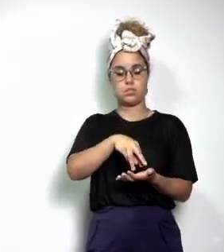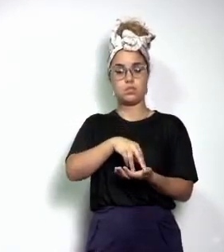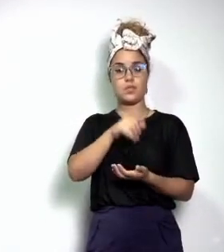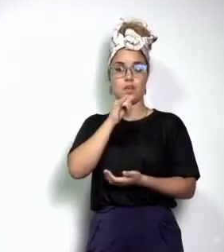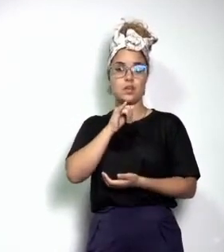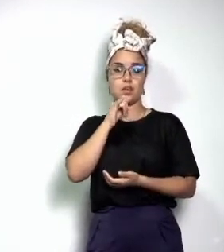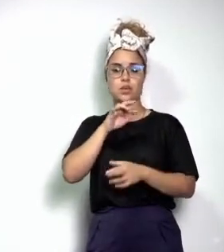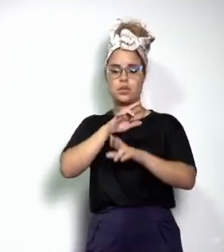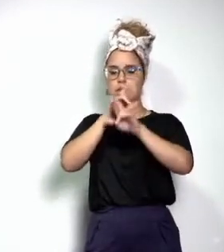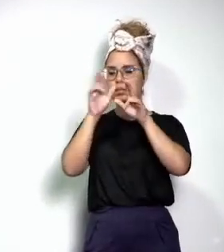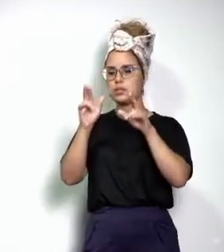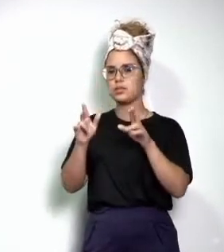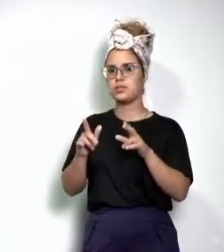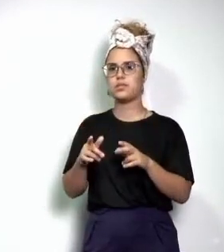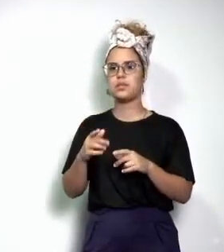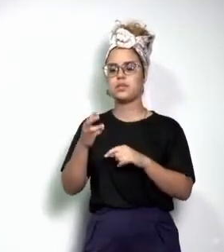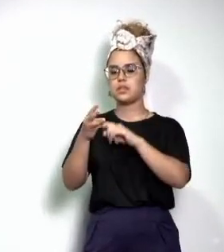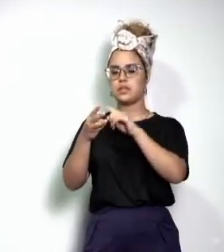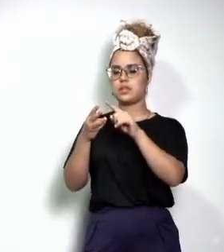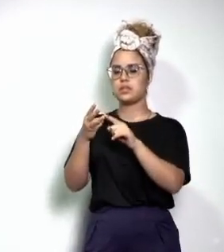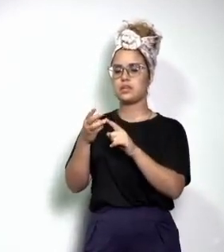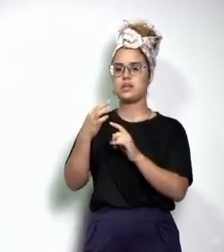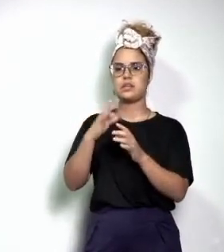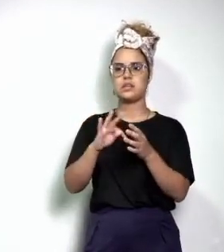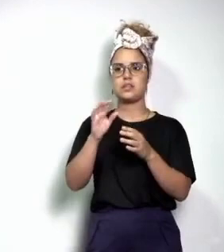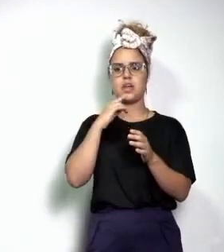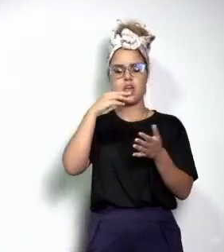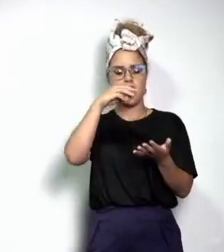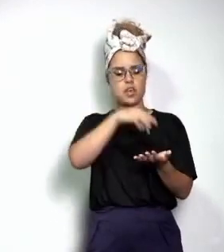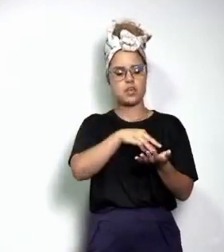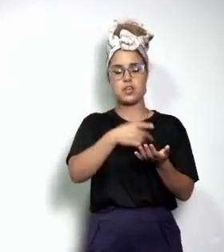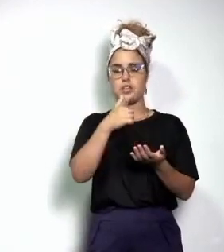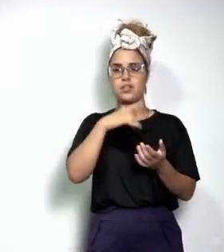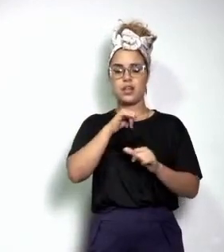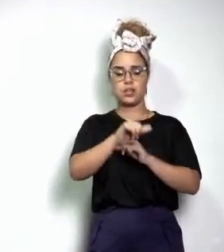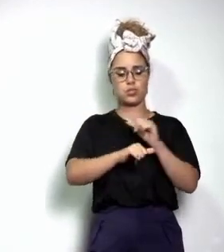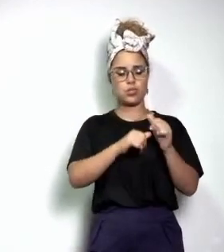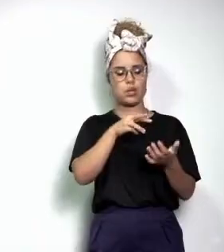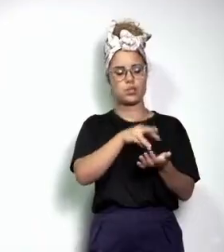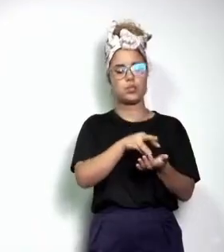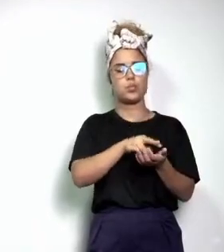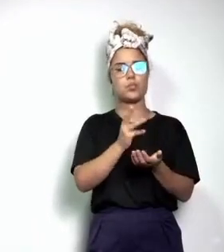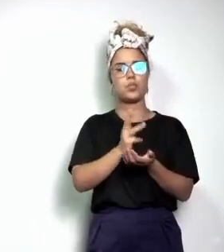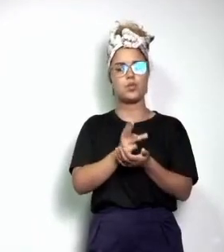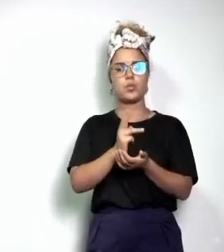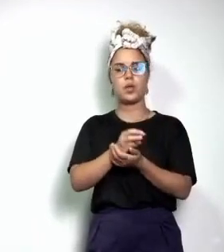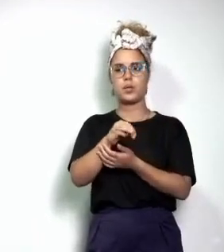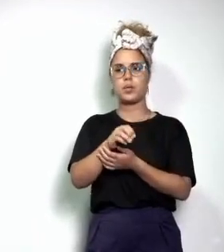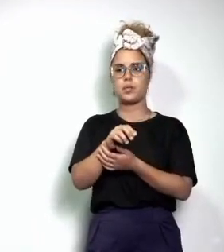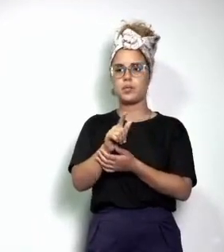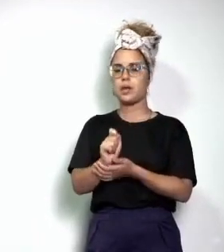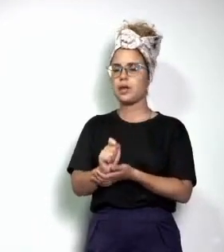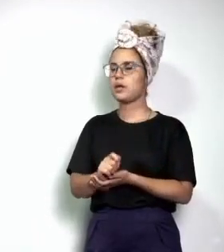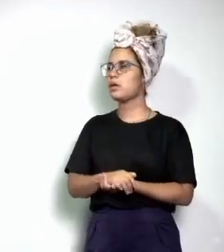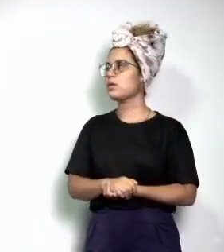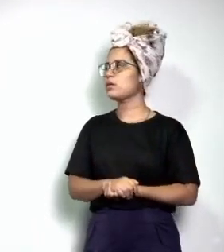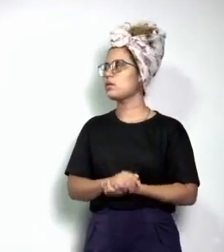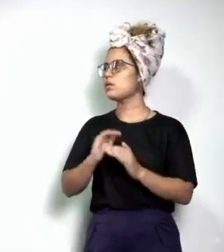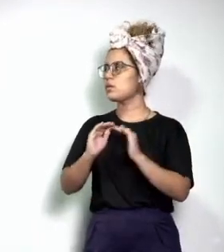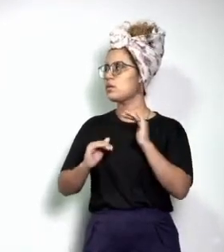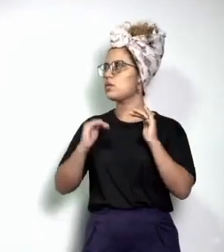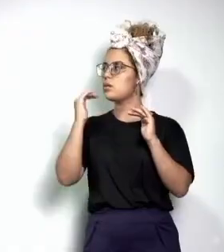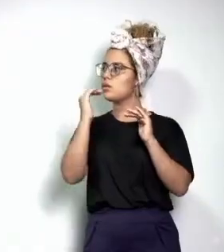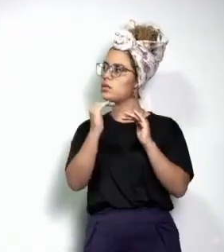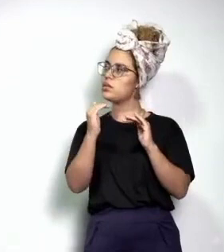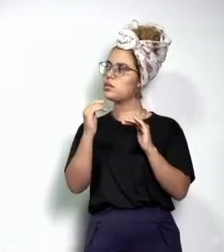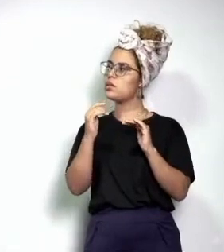vezes, várias 3Ts. Elas conseguem ficar encaixadas lá sem tomar o espaço do próprio magline. E aí, além disso tudo,